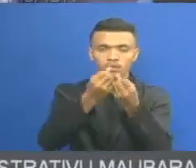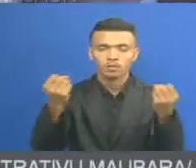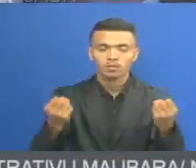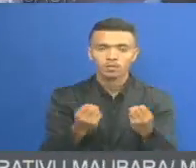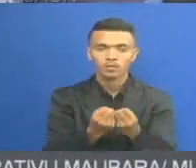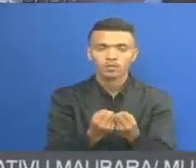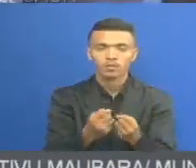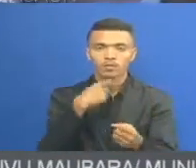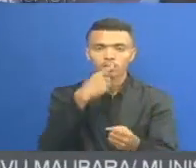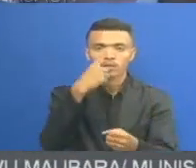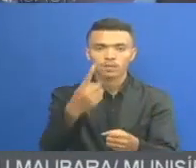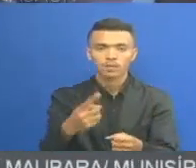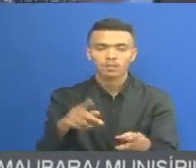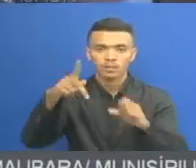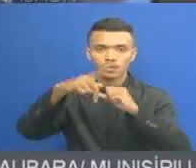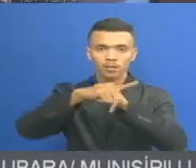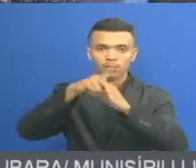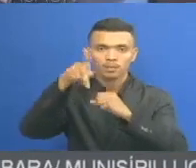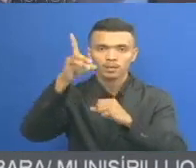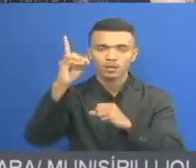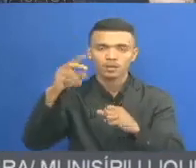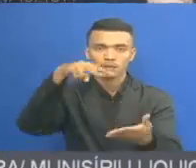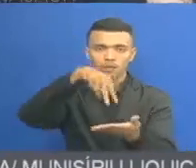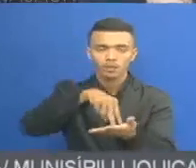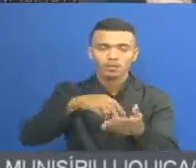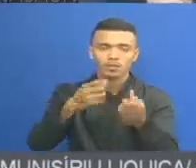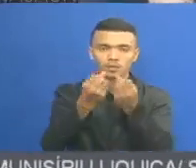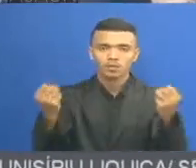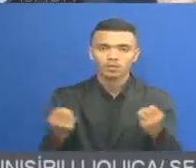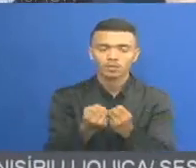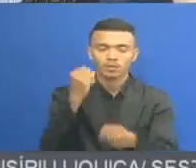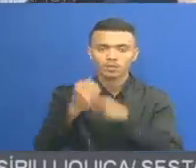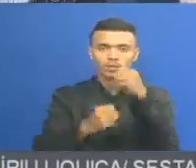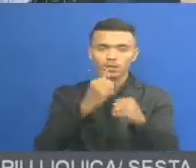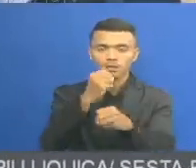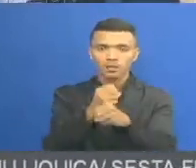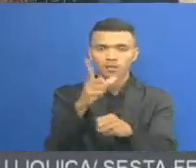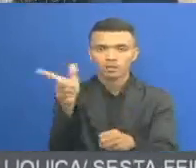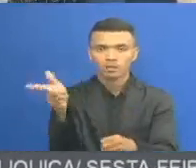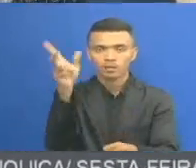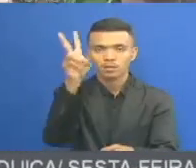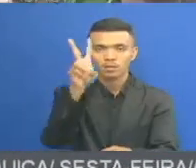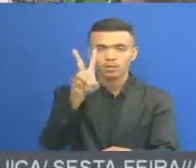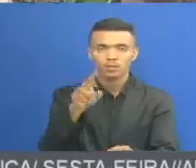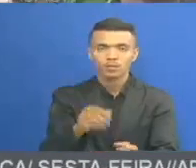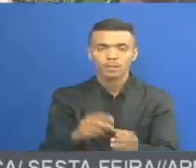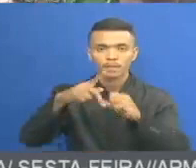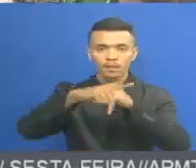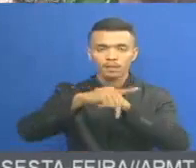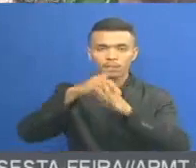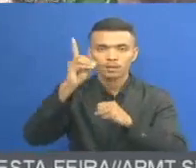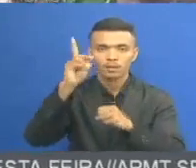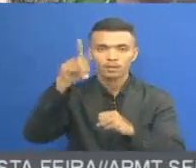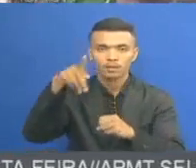Abílio Soares Ateten, Partido Democrático existe em Suco Afaloicai durante Tinan Ruanulo Recin Ruana. Partido